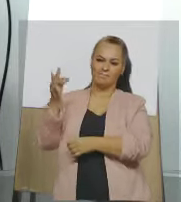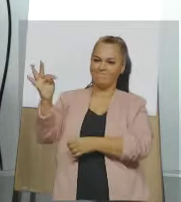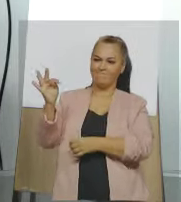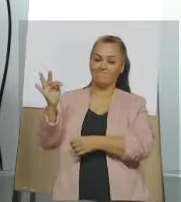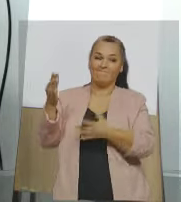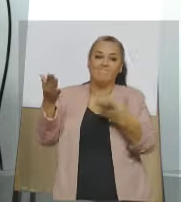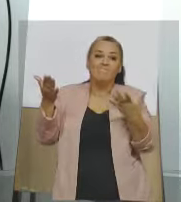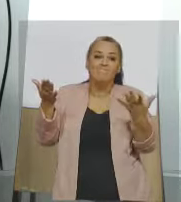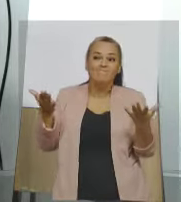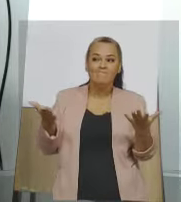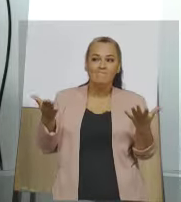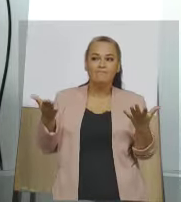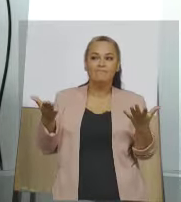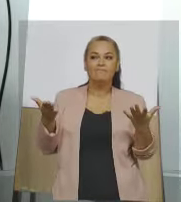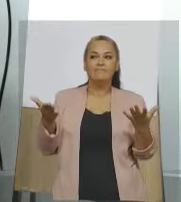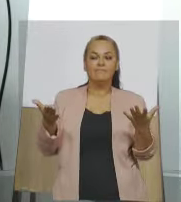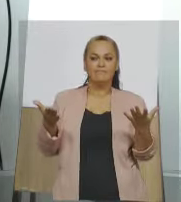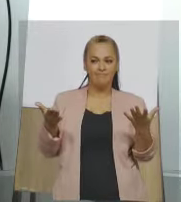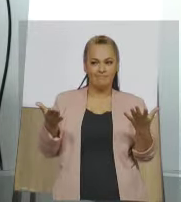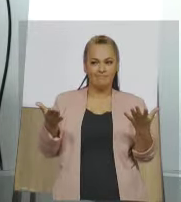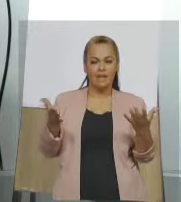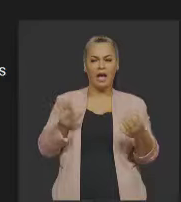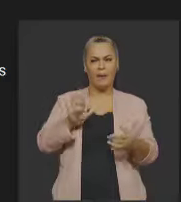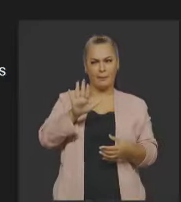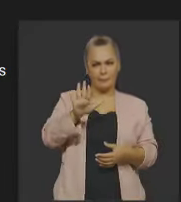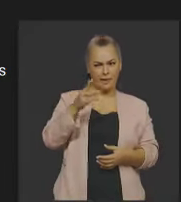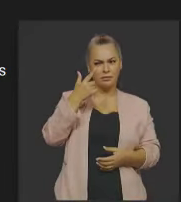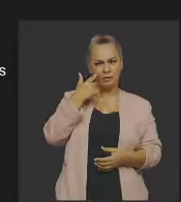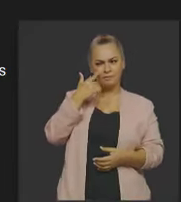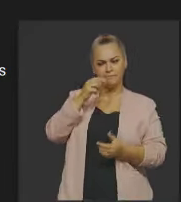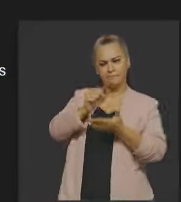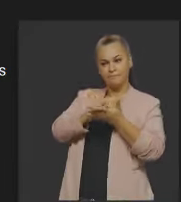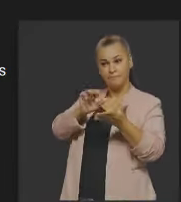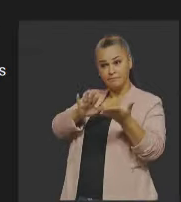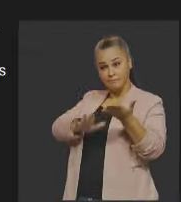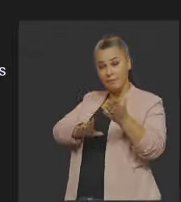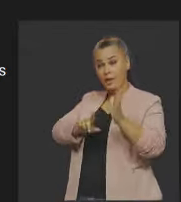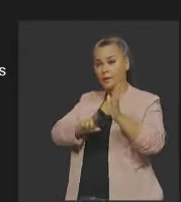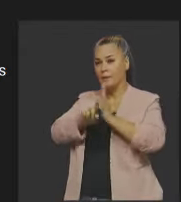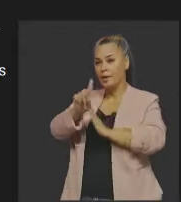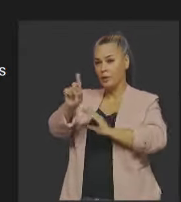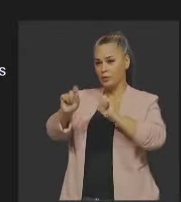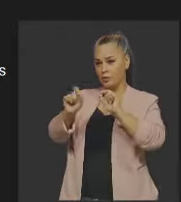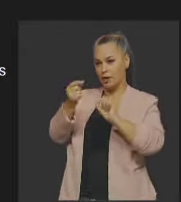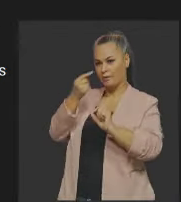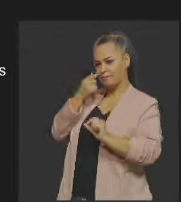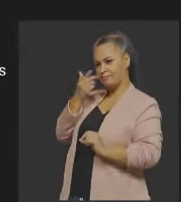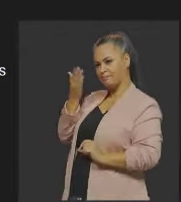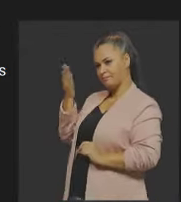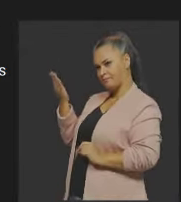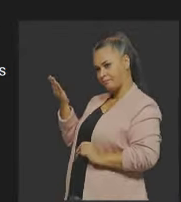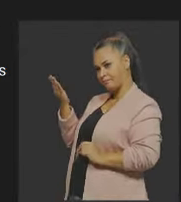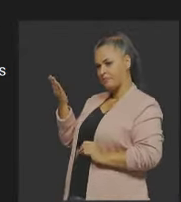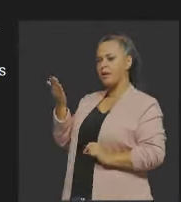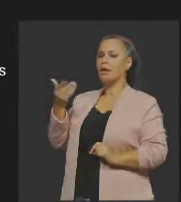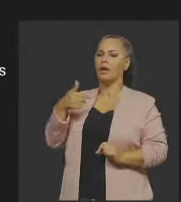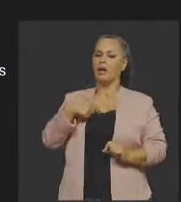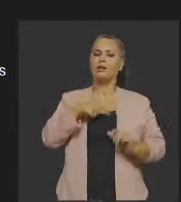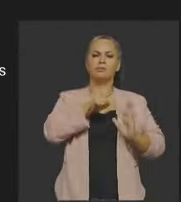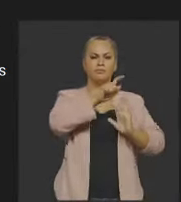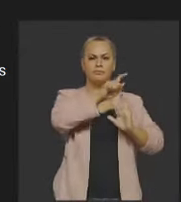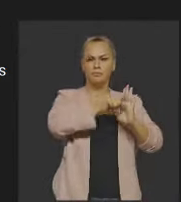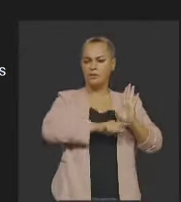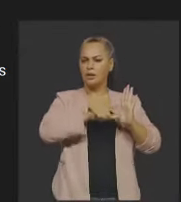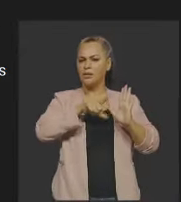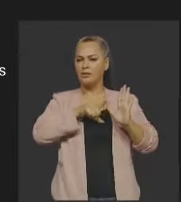Então, a atividade pede o seguinte, no texto dessa semana apresentamos duas charges, essas aí que a gente acabou